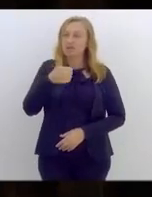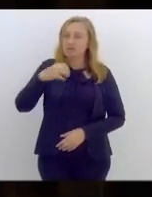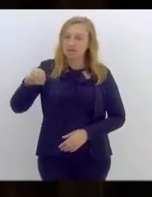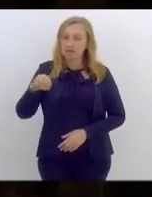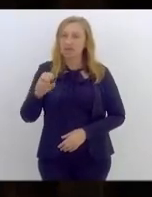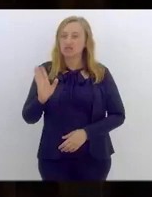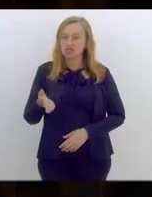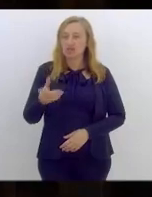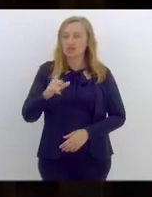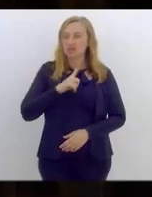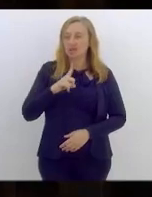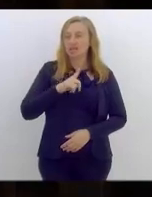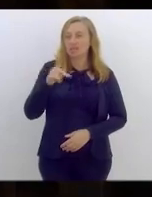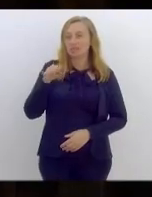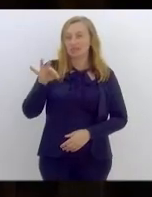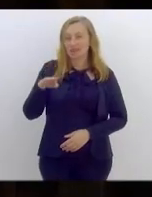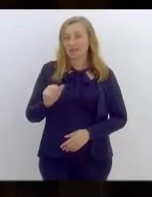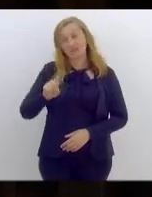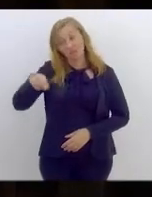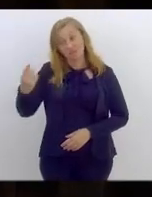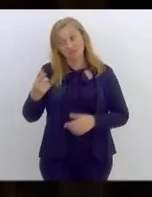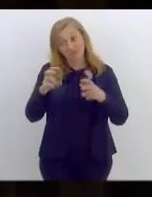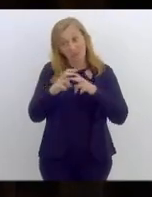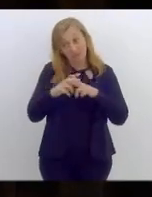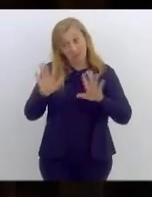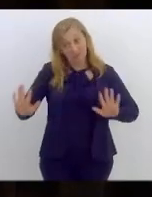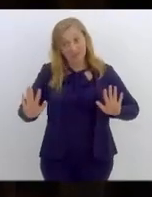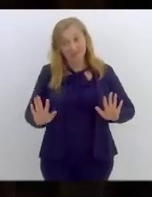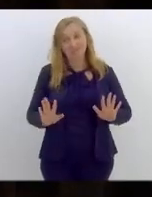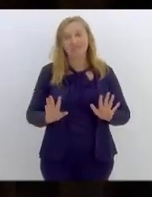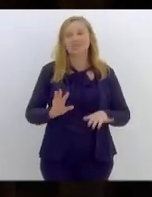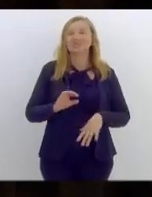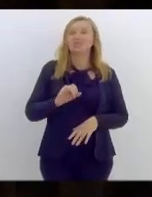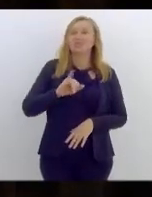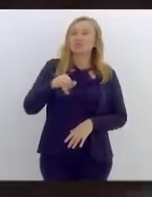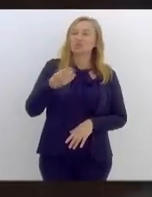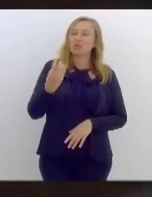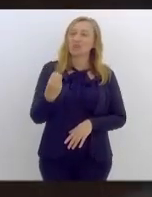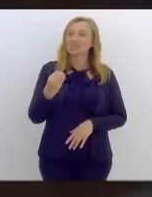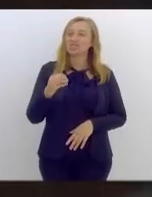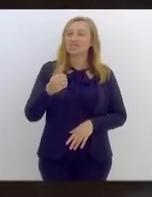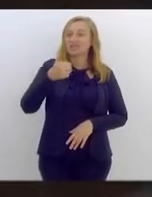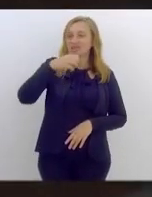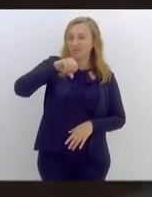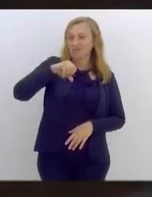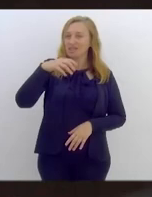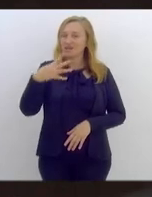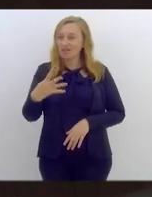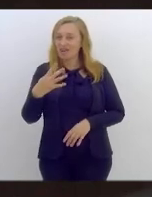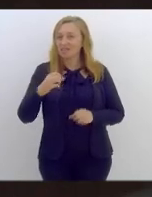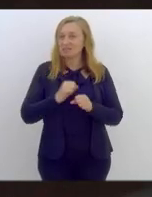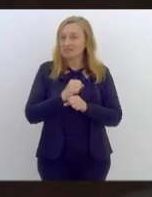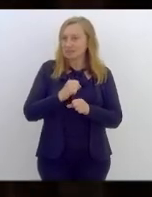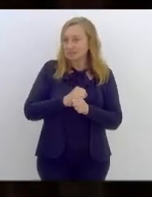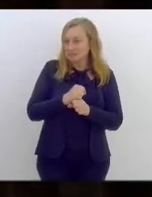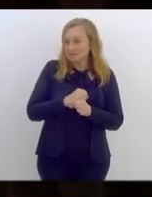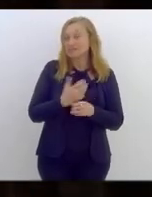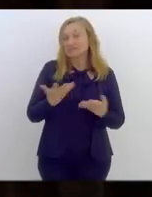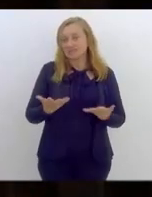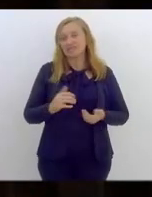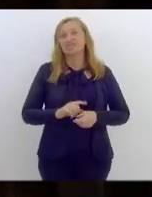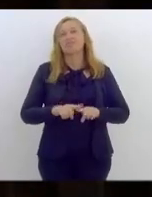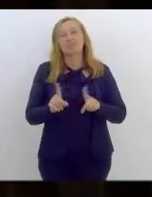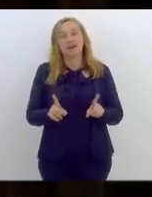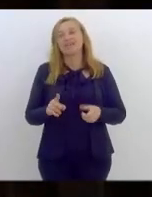uma briga depois por causa disso. É, os joelhos dos 94 anos não permitiram que ele saísse de Sepetiba para estar aqui,